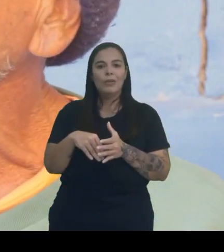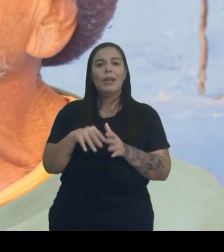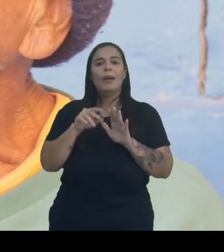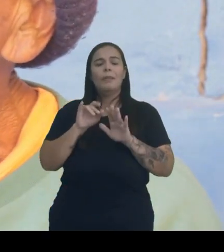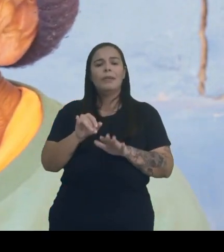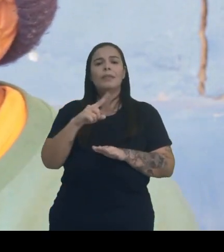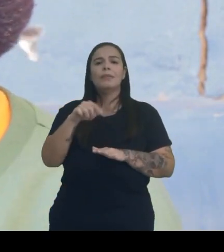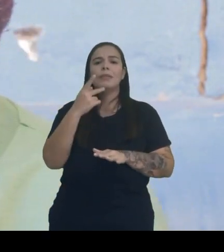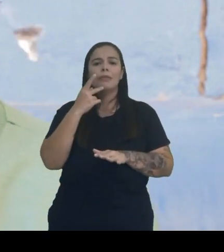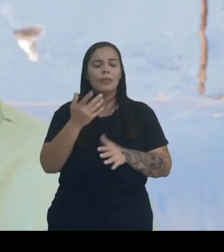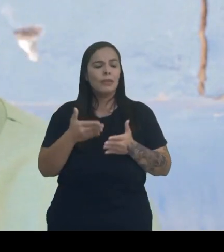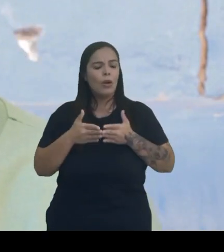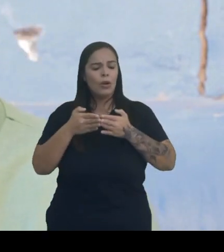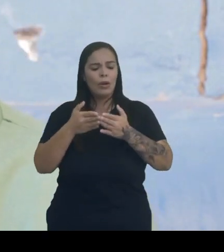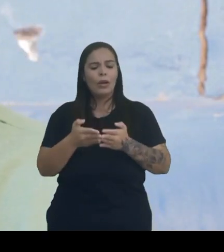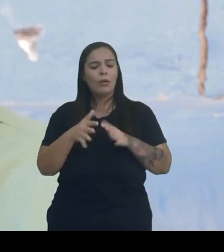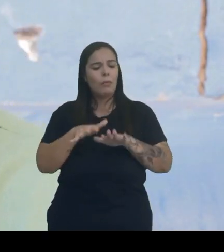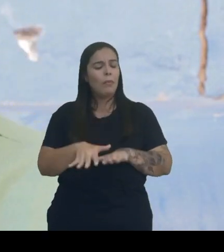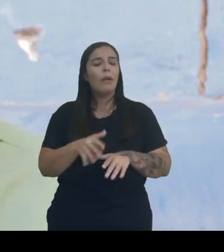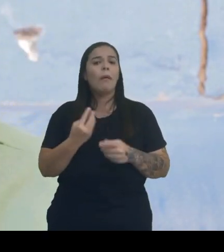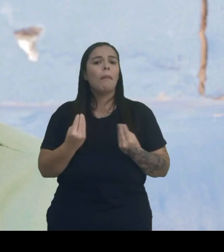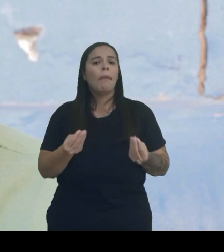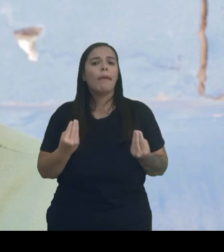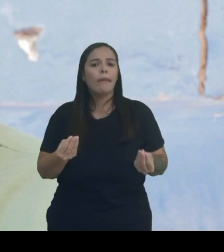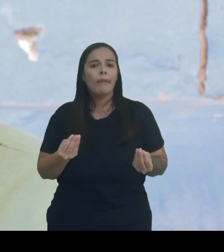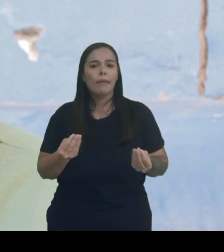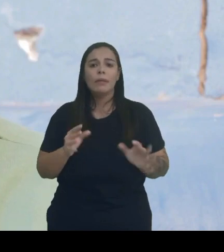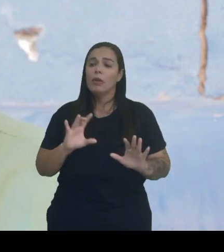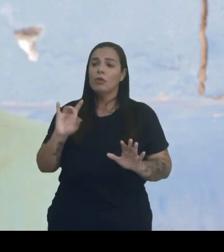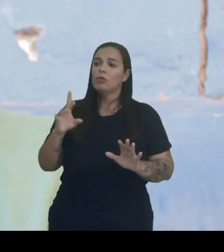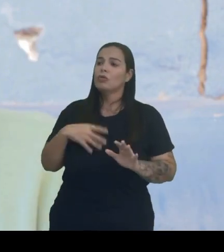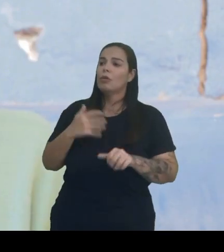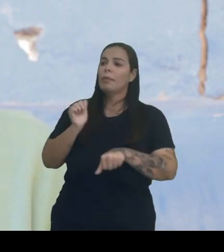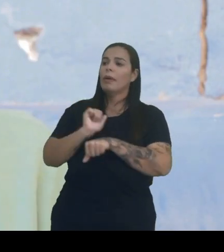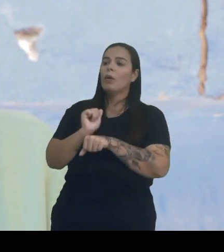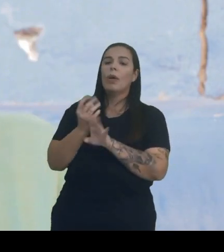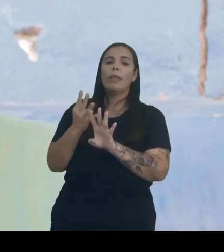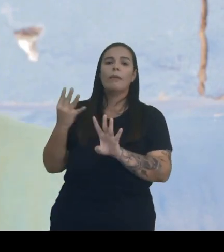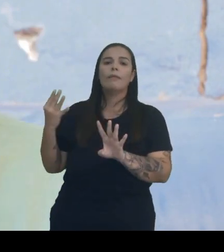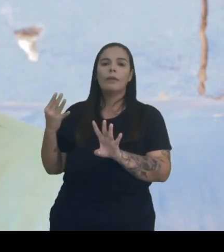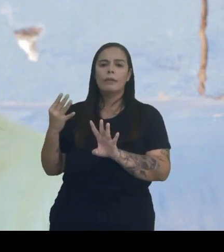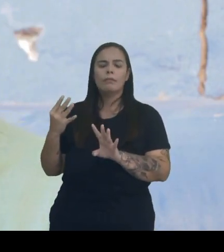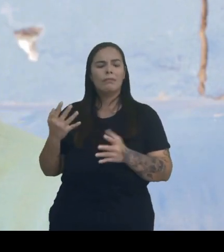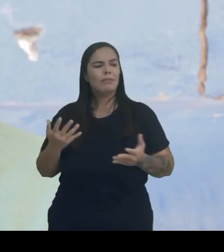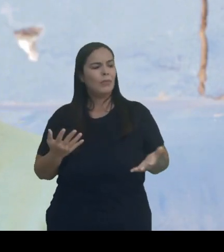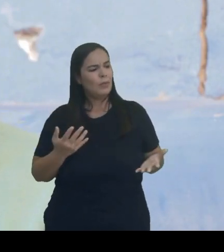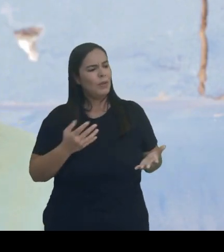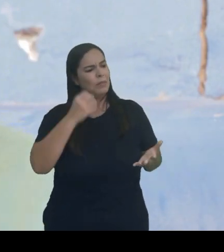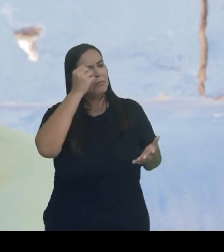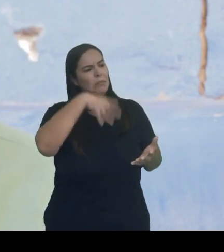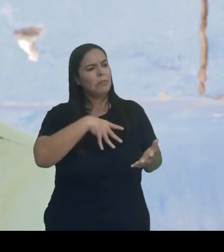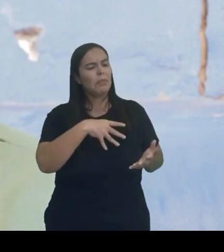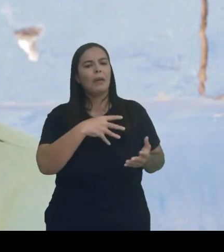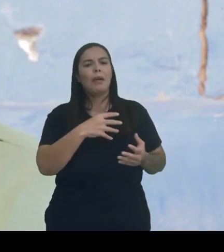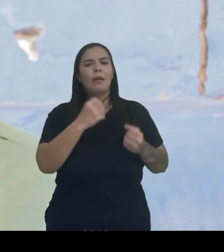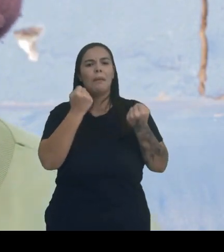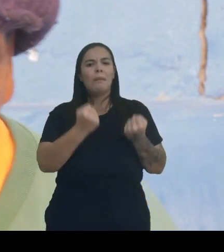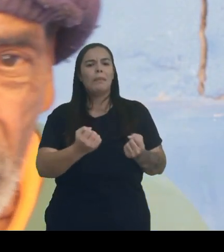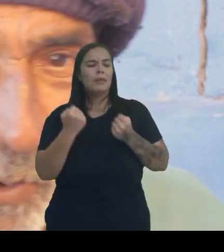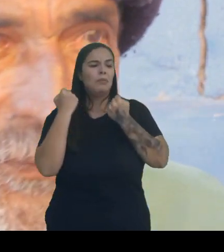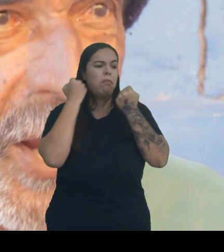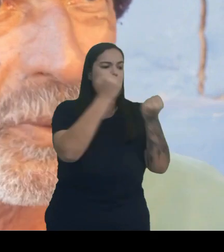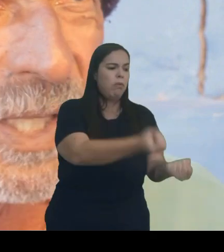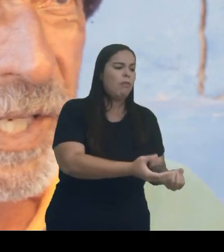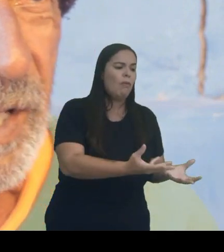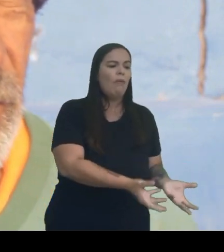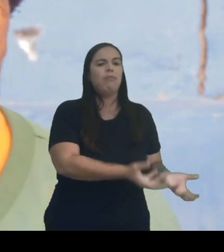poxa, arriou essa canoa para quê? Não, para ir ali marcar a vez. Aí você dizer, pô, que ignorância, arriar esse peso e botar para cima de novo, só para